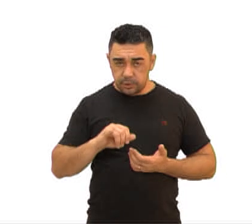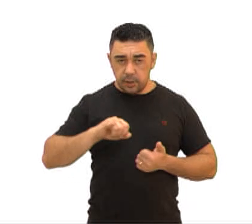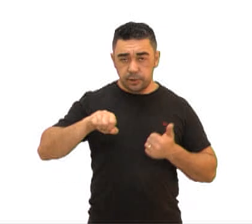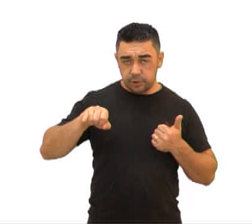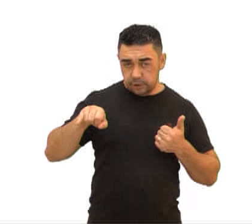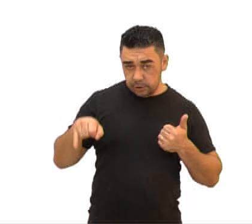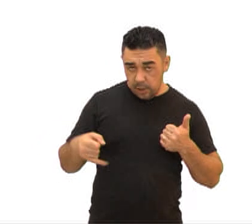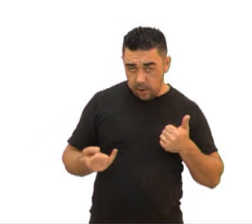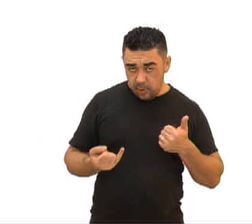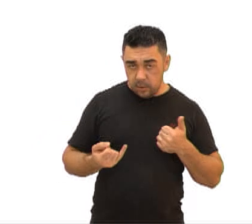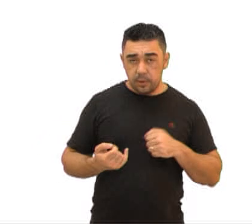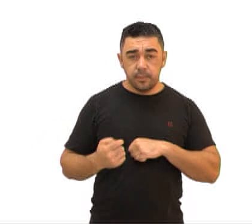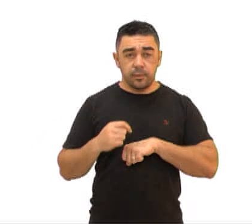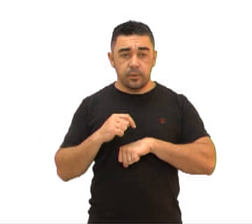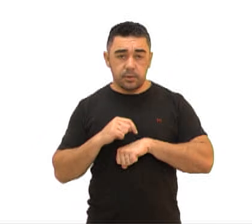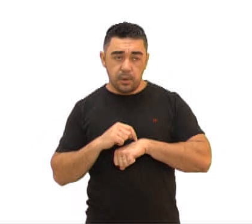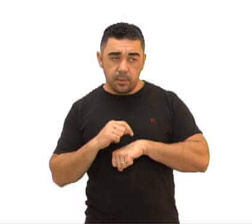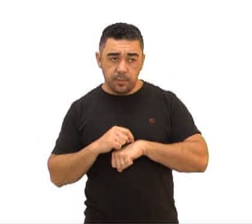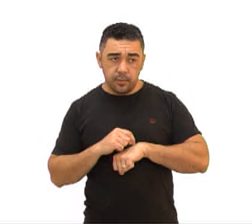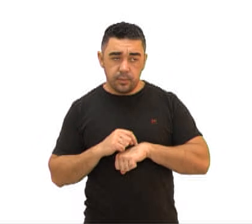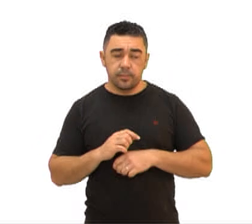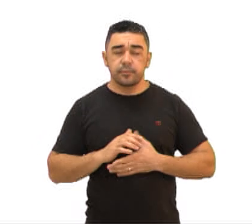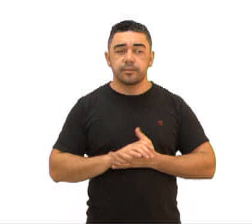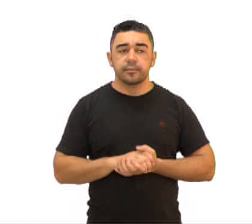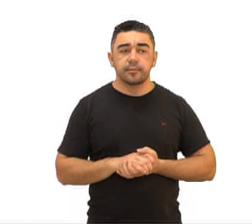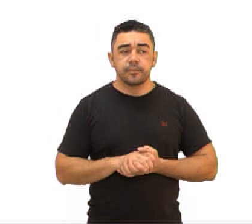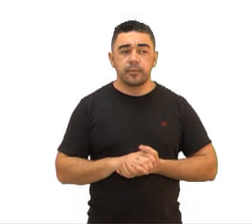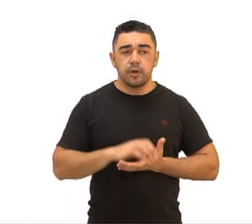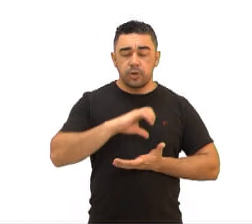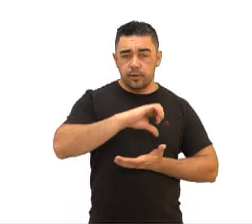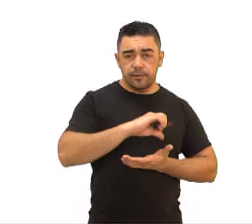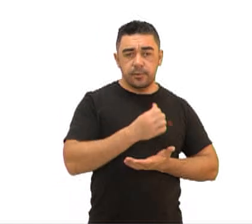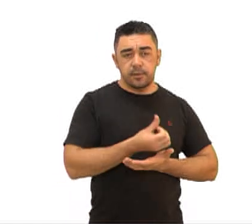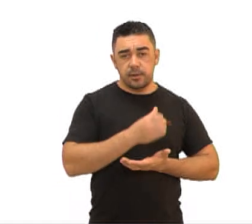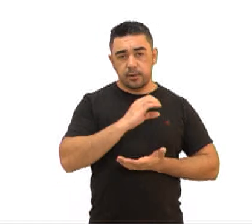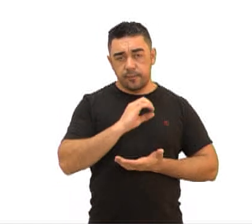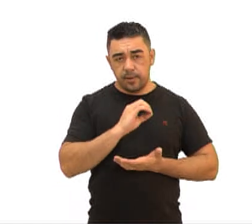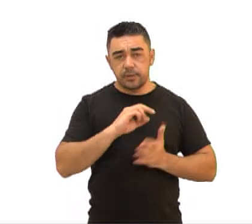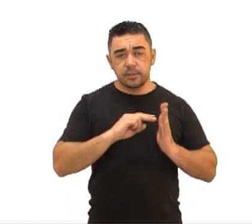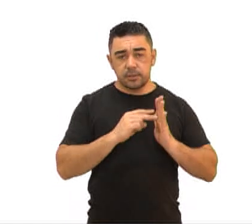por tempo, né? Então, olha só. 960 watts